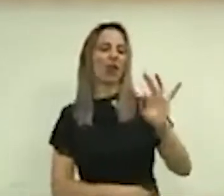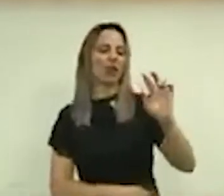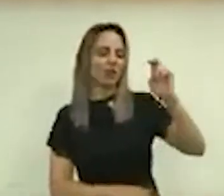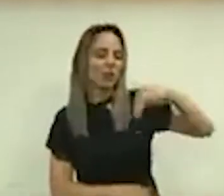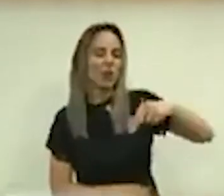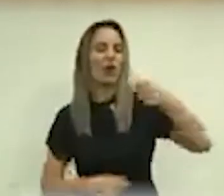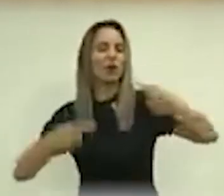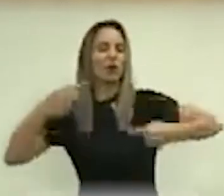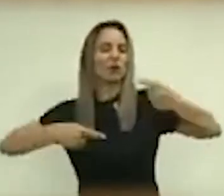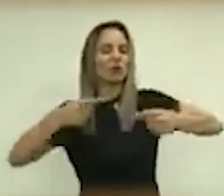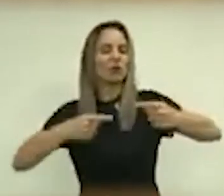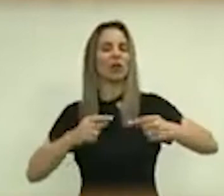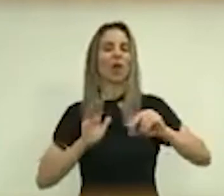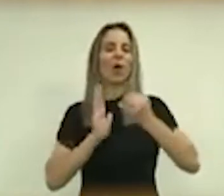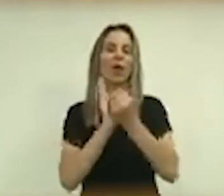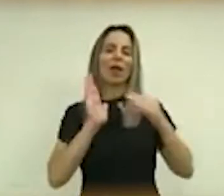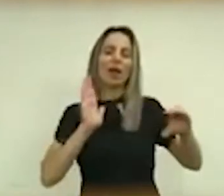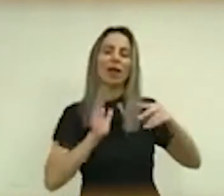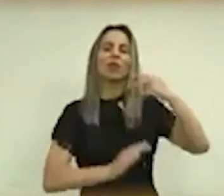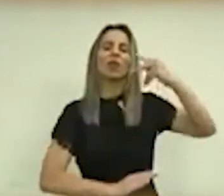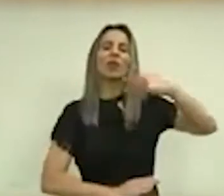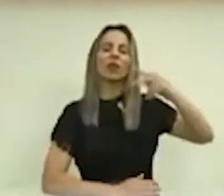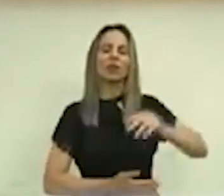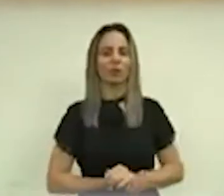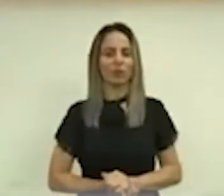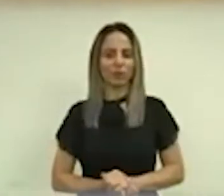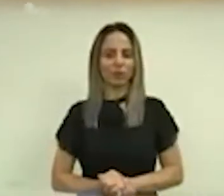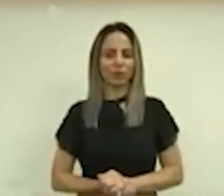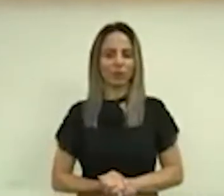Em discussão, o requerimento do novo vereador.